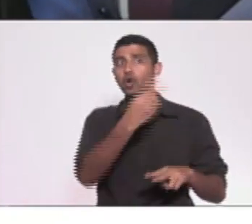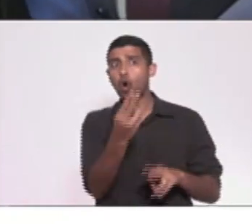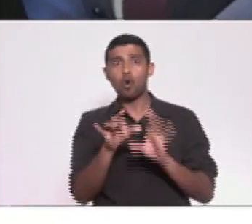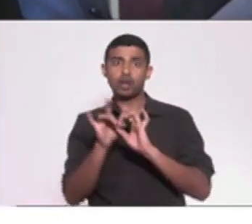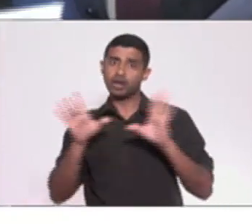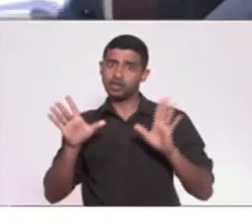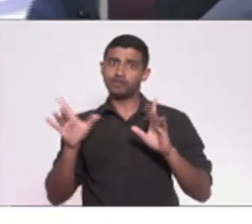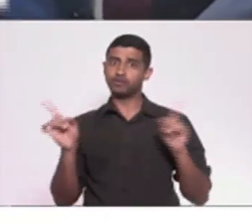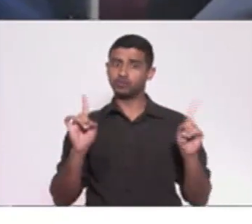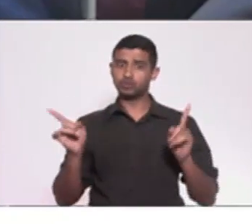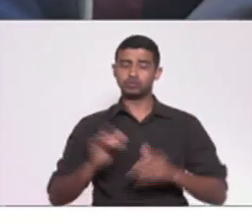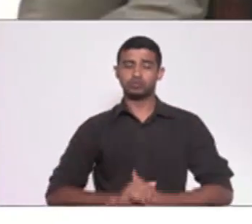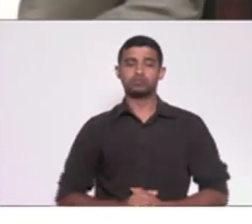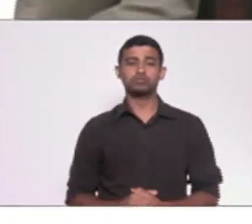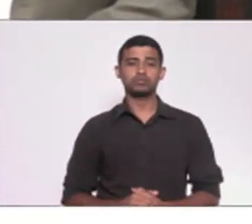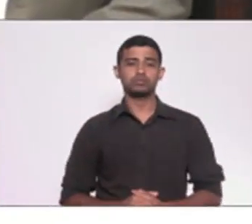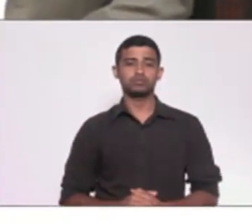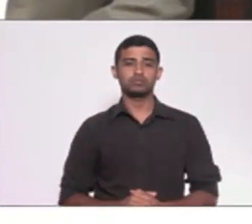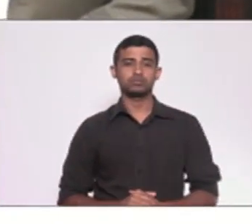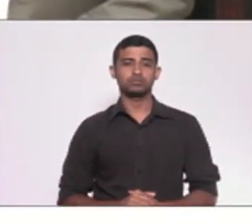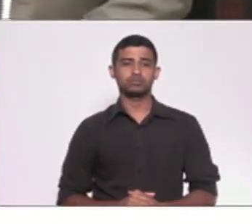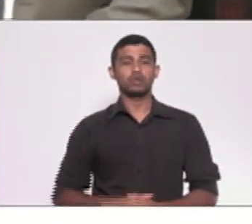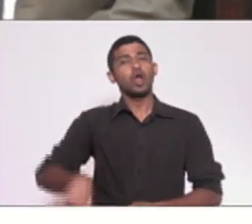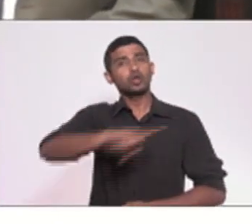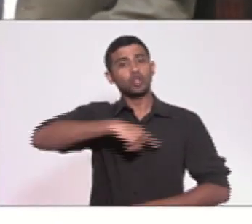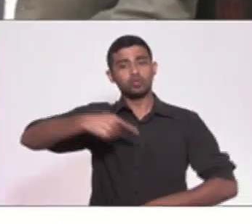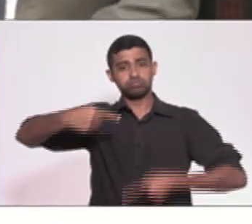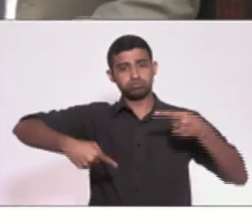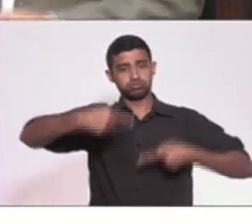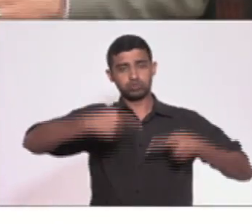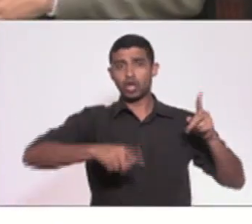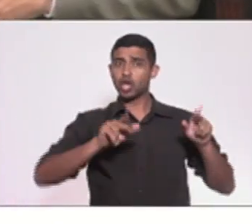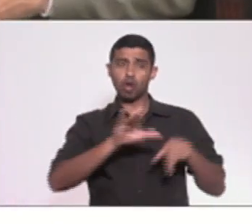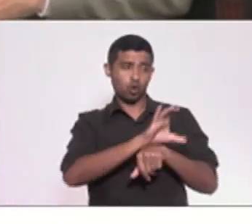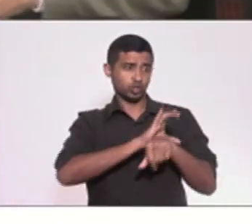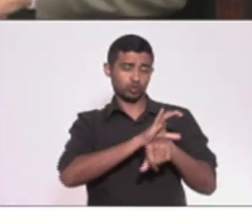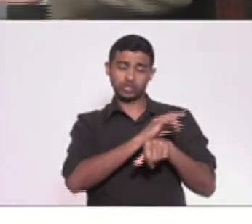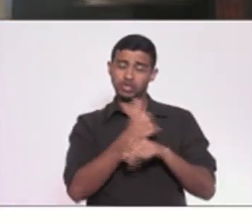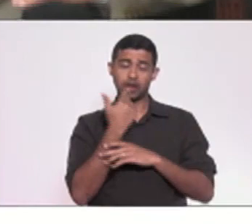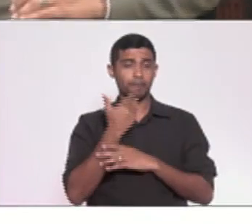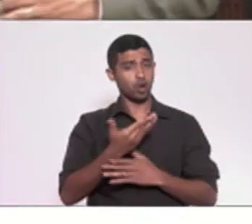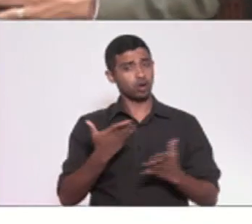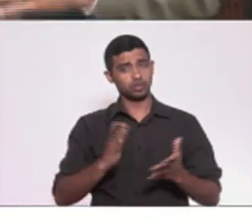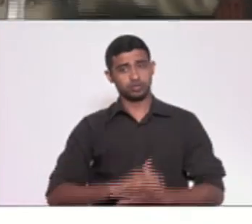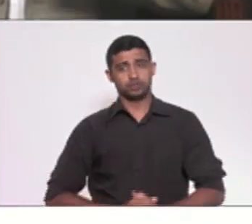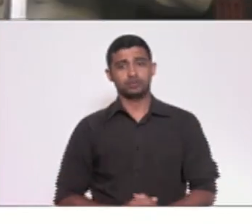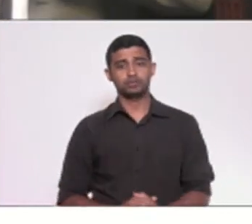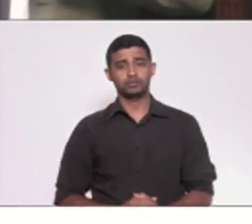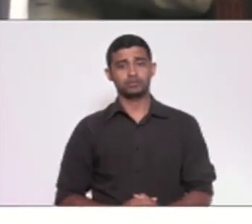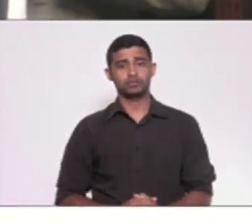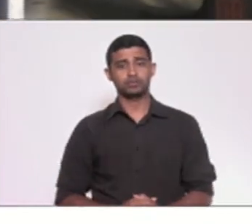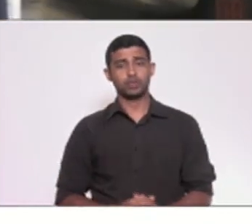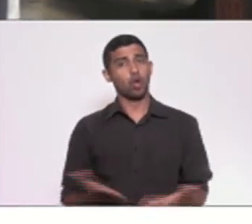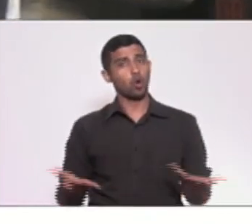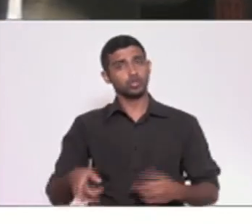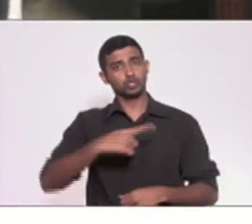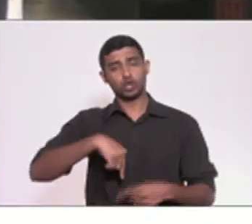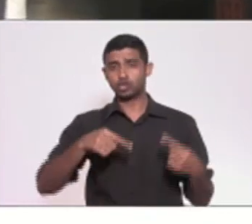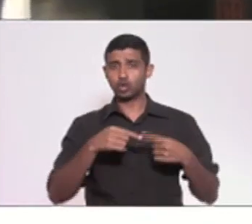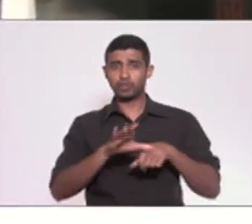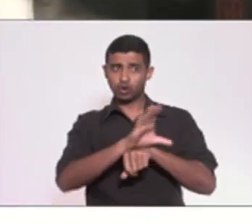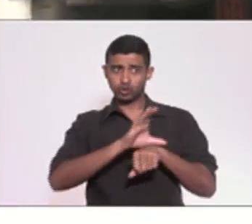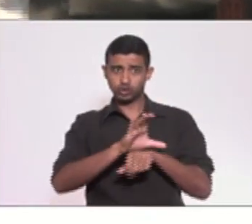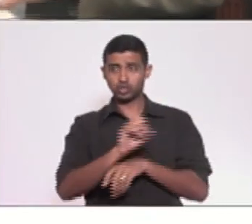presos. Nós vamos estar deliberando como manda a Constituição. Tá. É isso que nós vamos estar fazendo. Sim ou